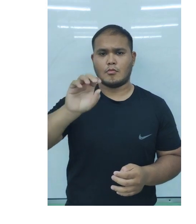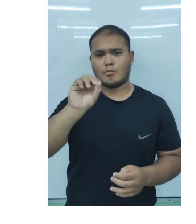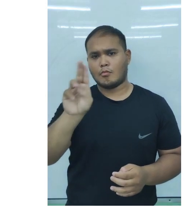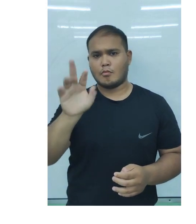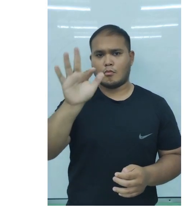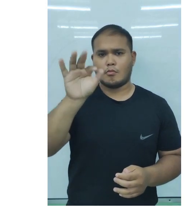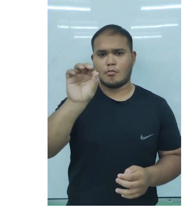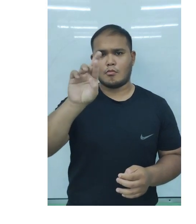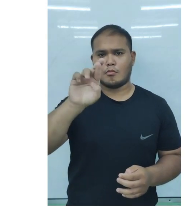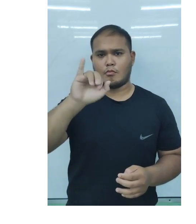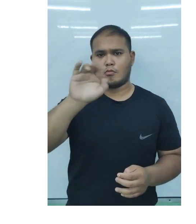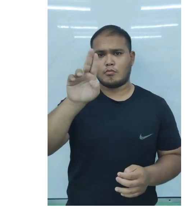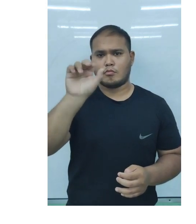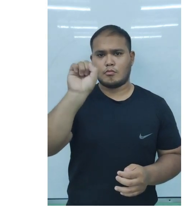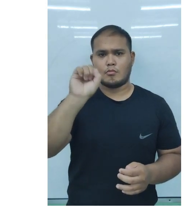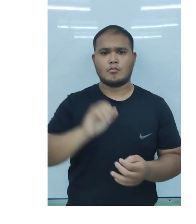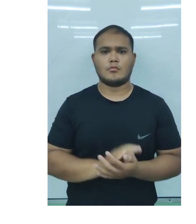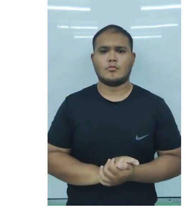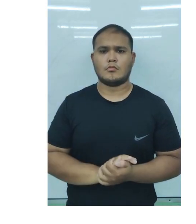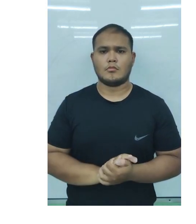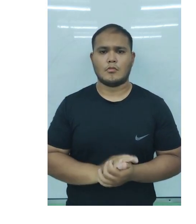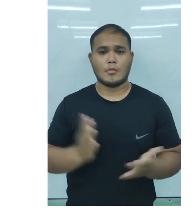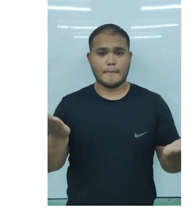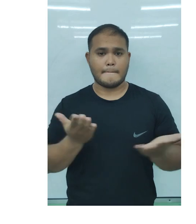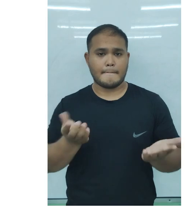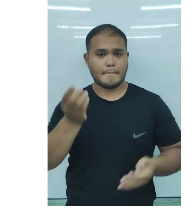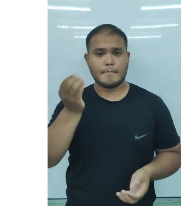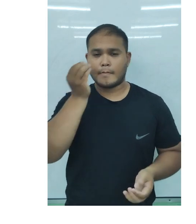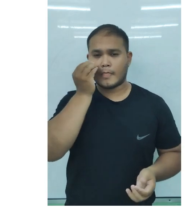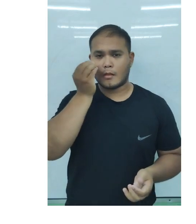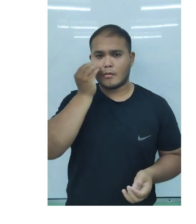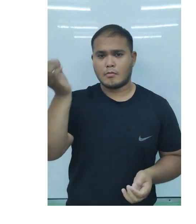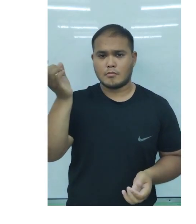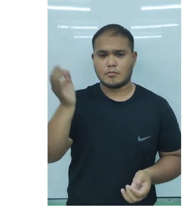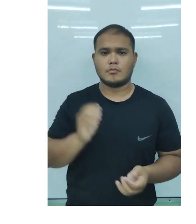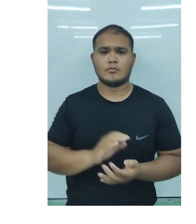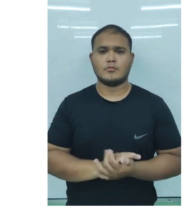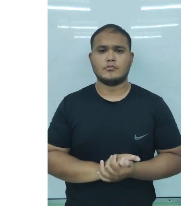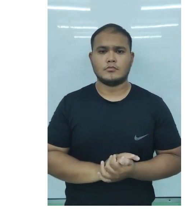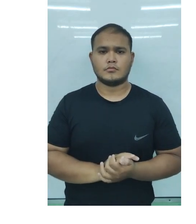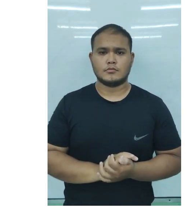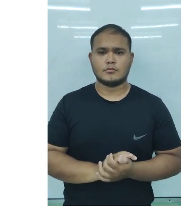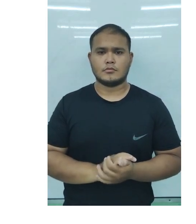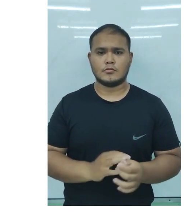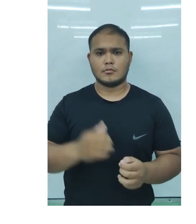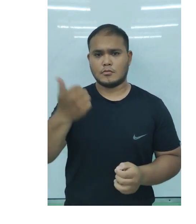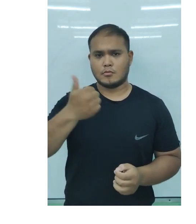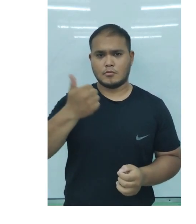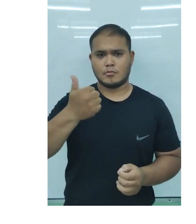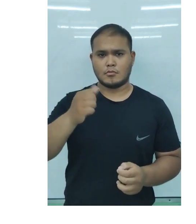Vamos agora ver como é que fica o nosso quadro. Nós temos primeiro o adjetivo no seu grau